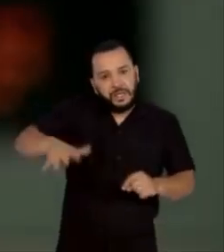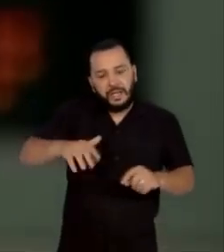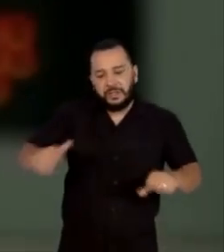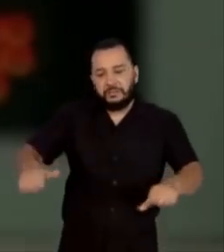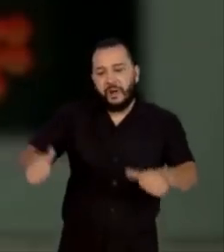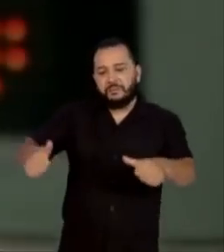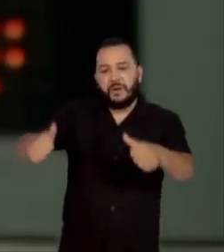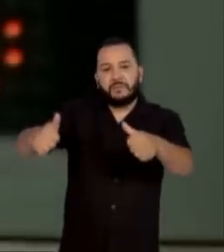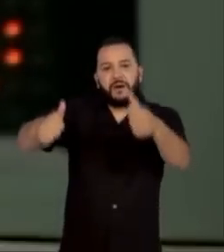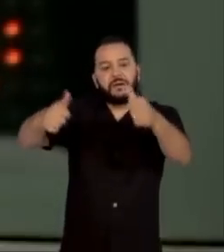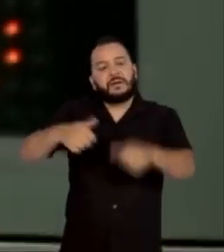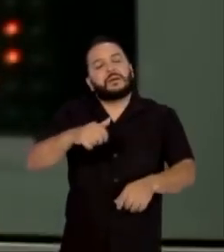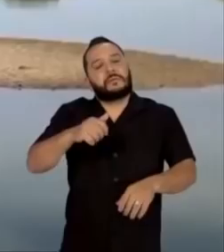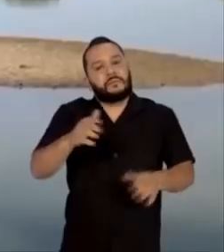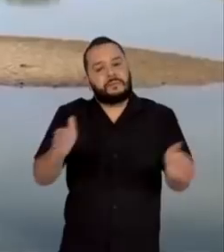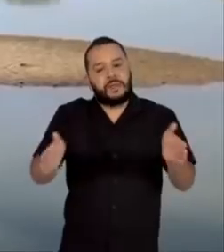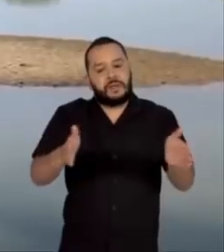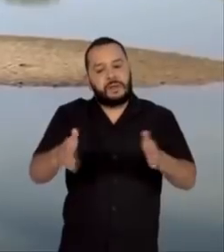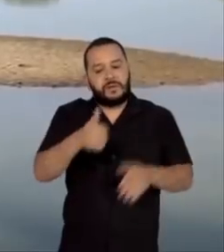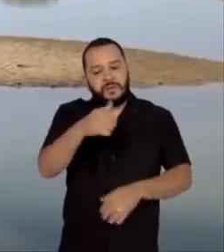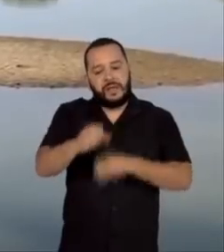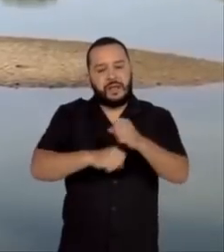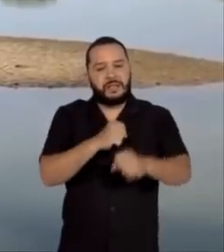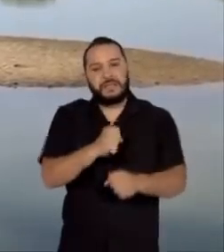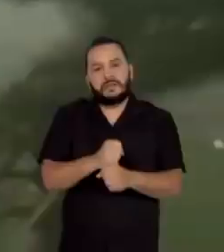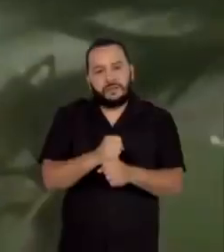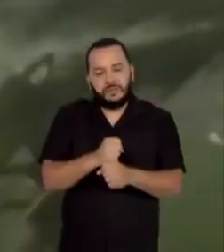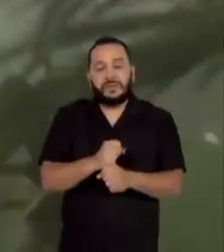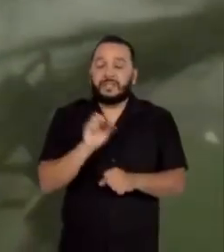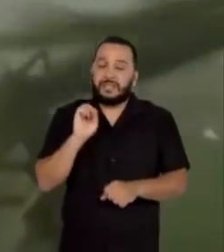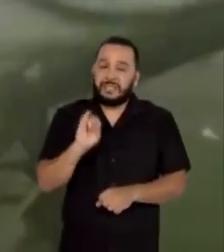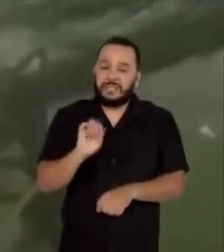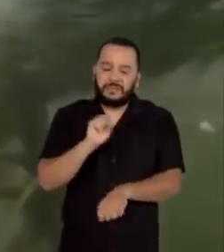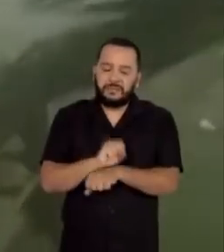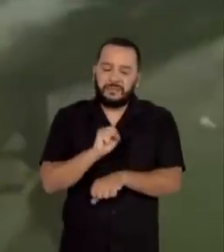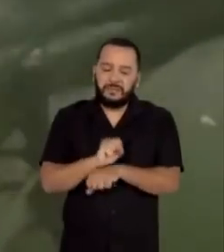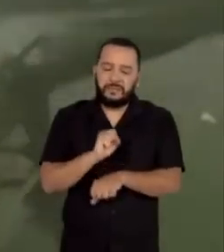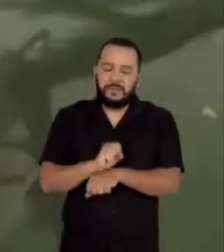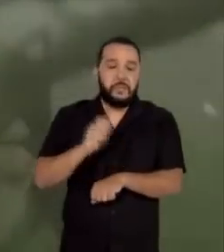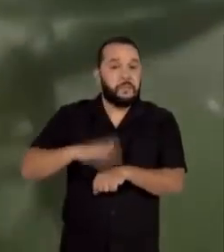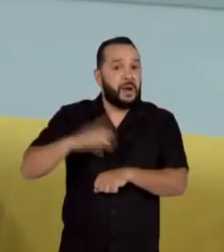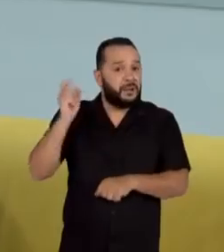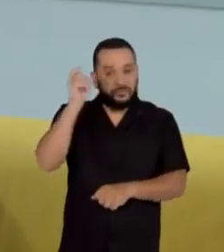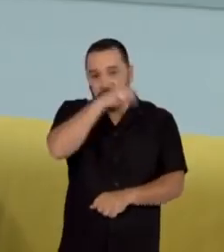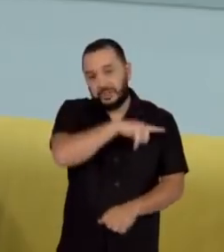10 anos. E quanto mais esperarmos, ficará mais difícil.